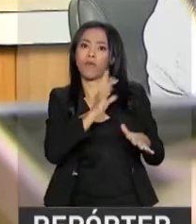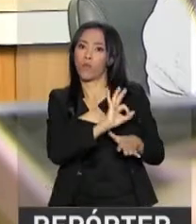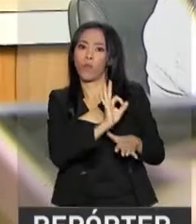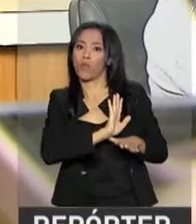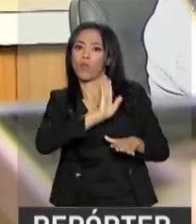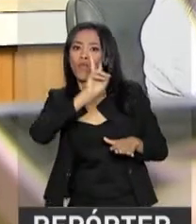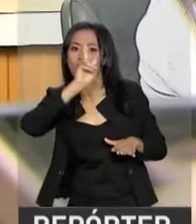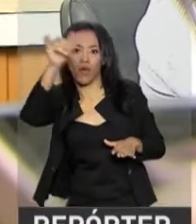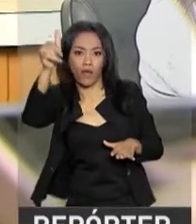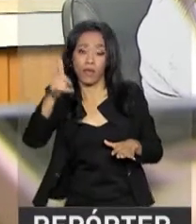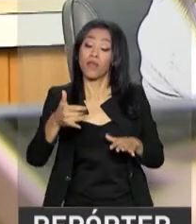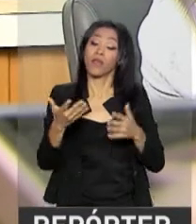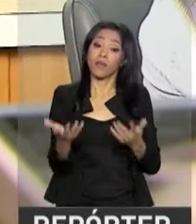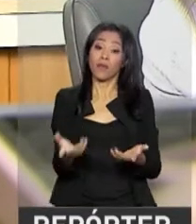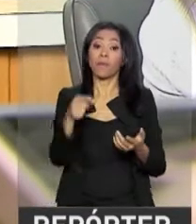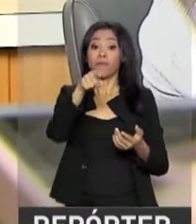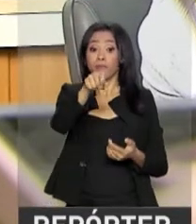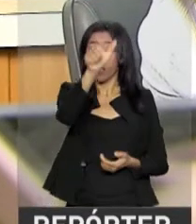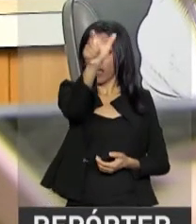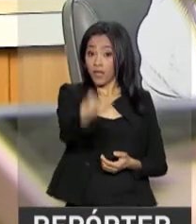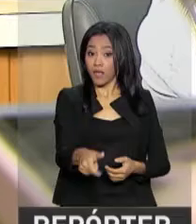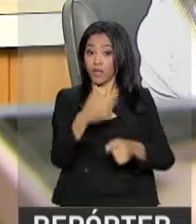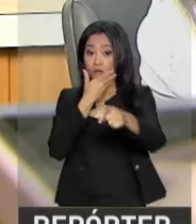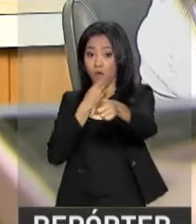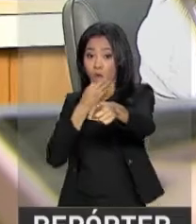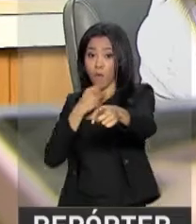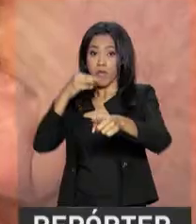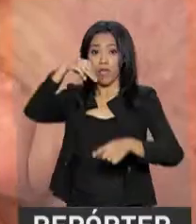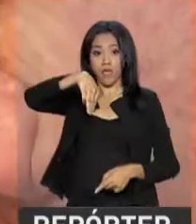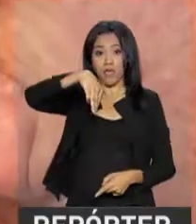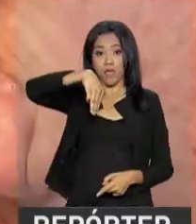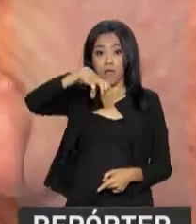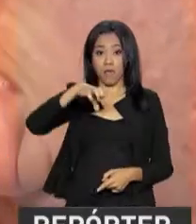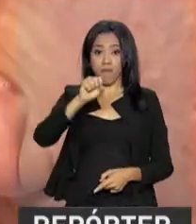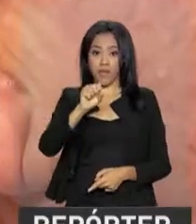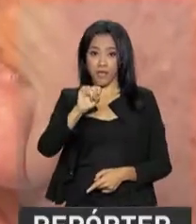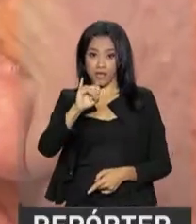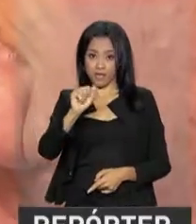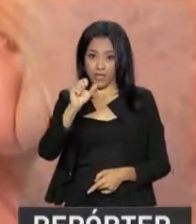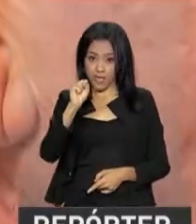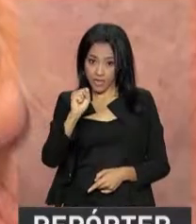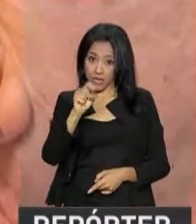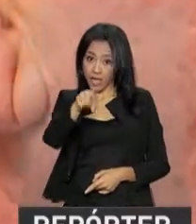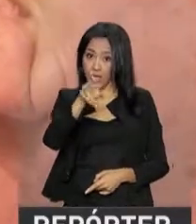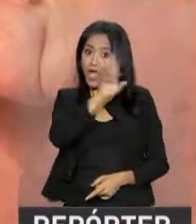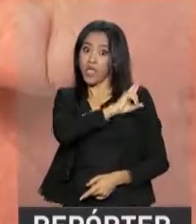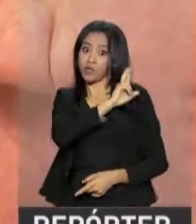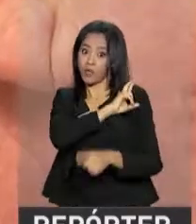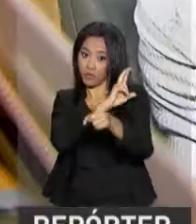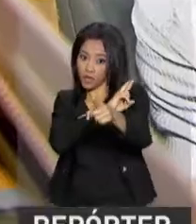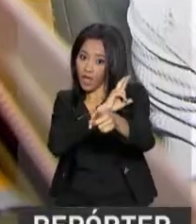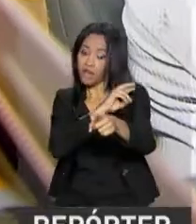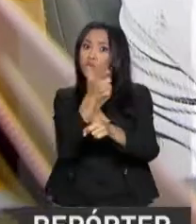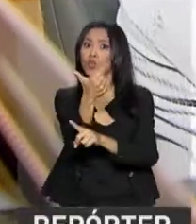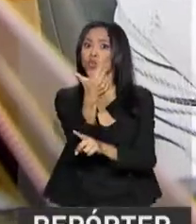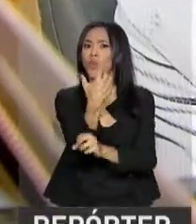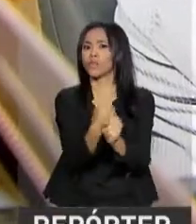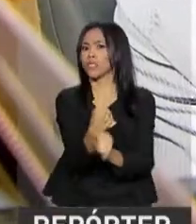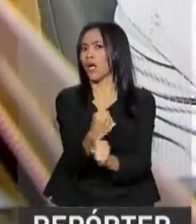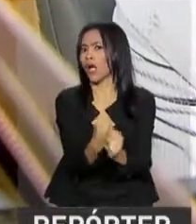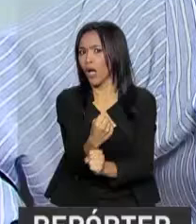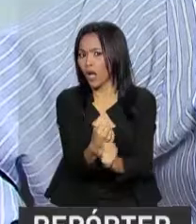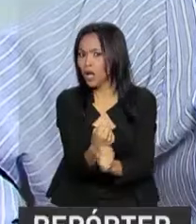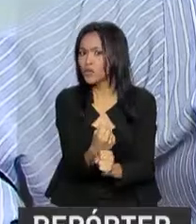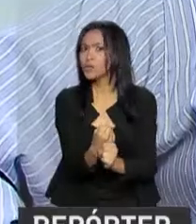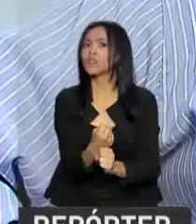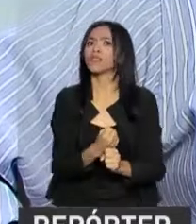ele. O sonoplasta Messias Melo foi responsável pela parte técnica do programa por 12 anos em